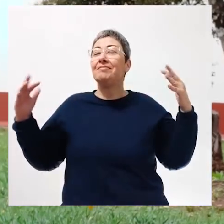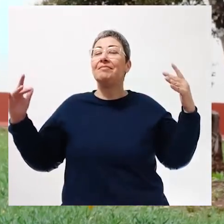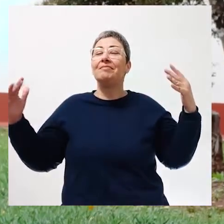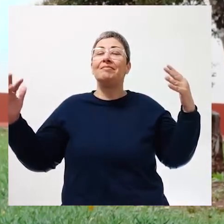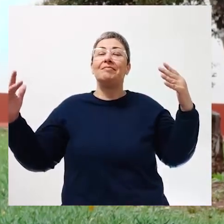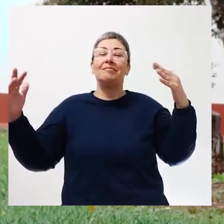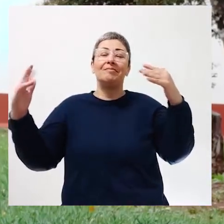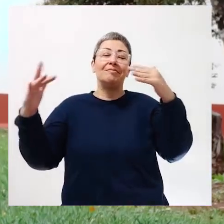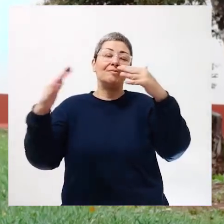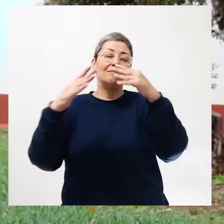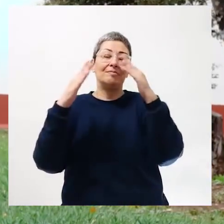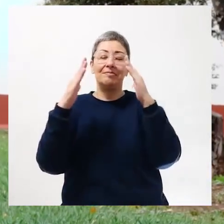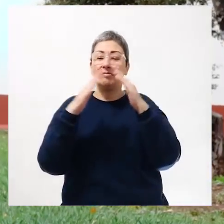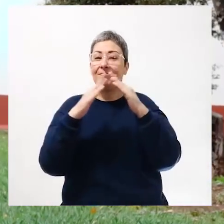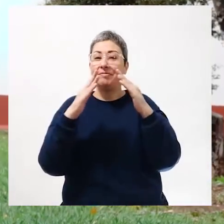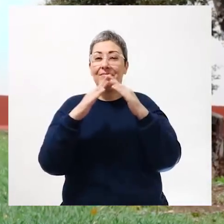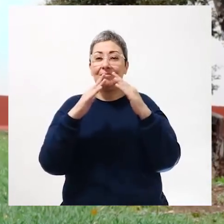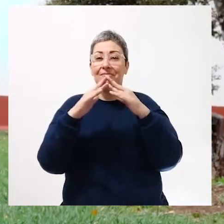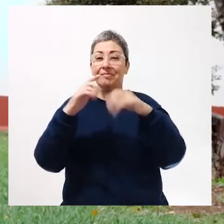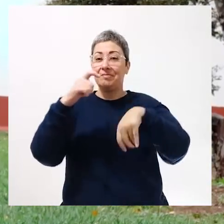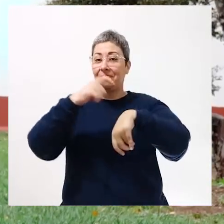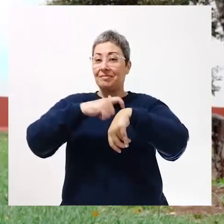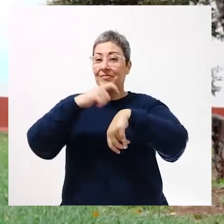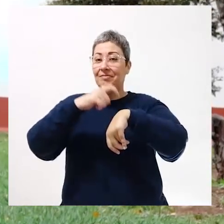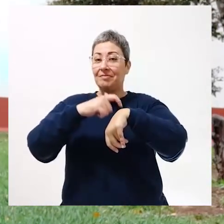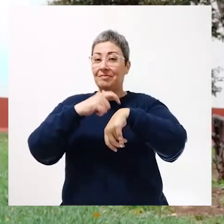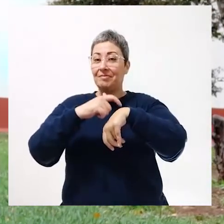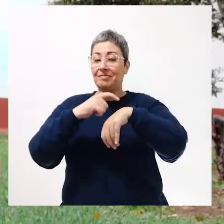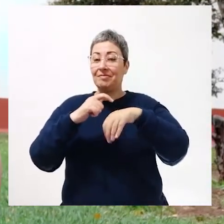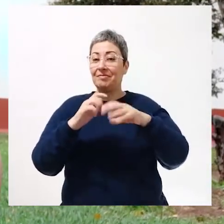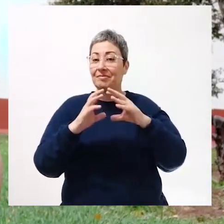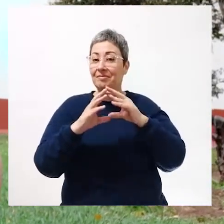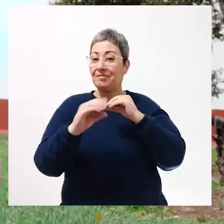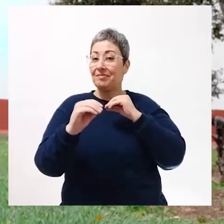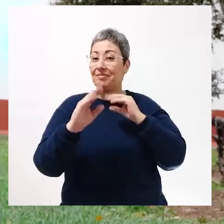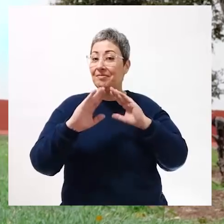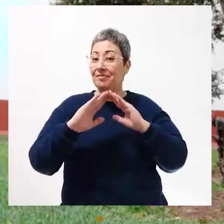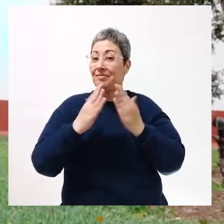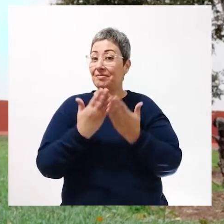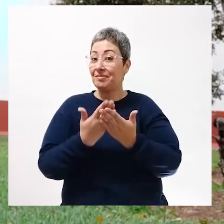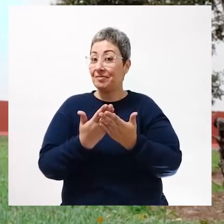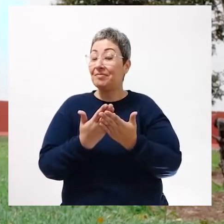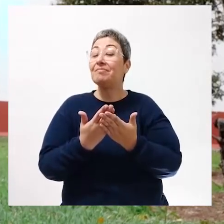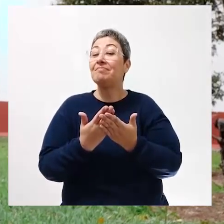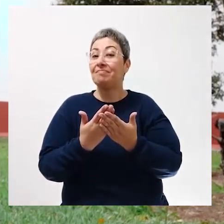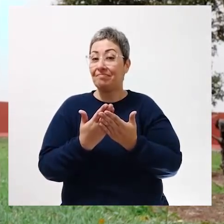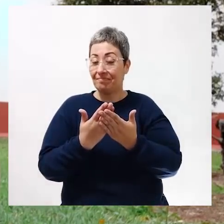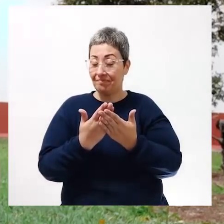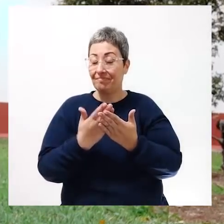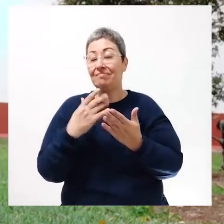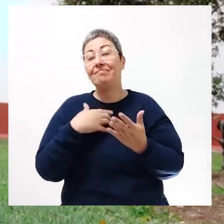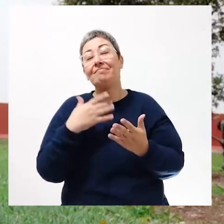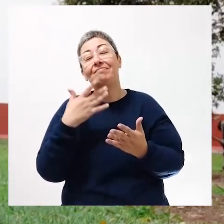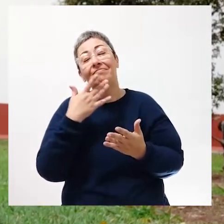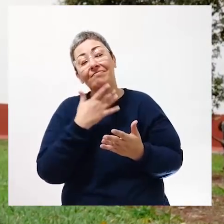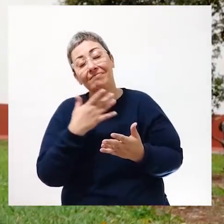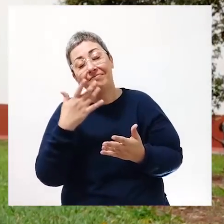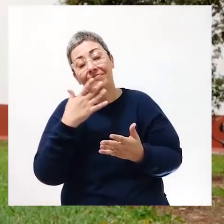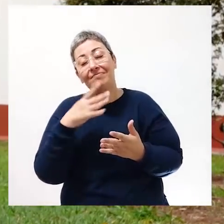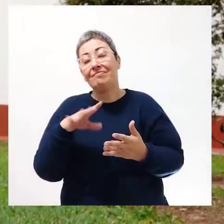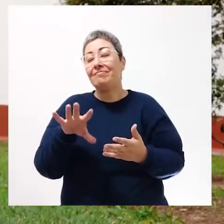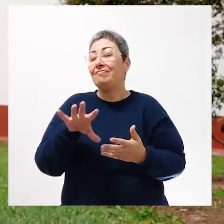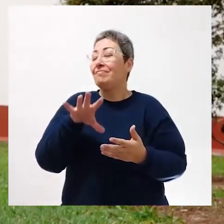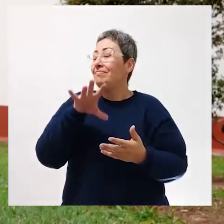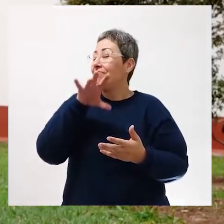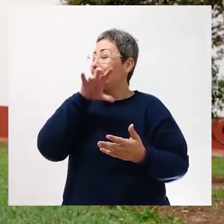Percorrendo os corredores da casa, nos indica a hora de partir para a escola. Ai, que